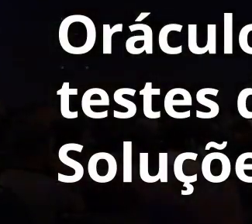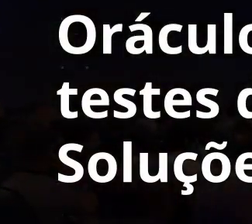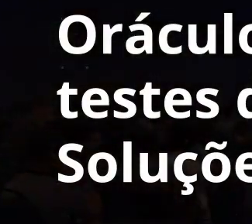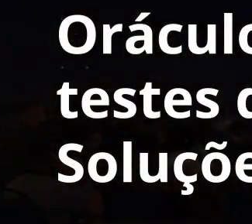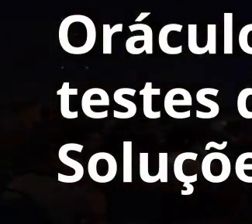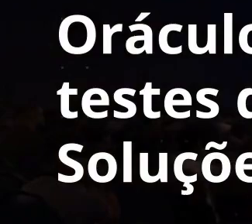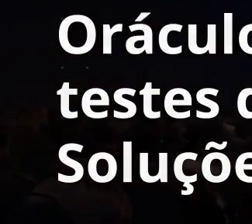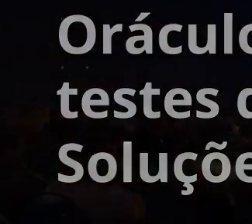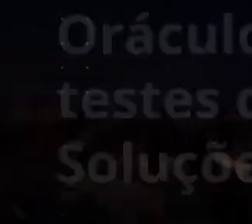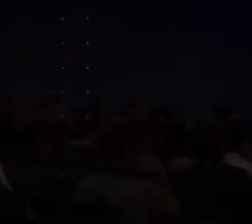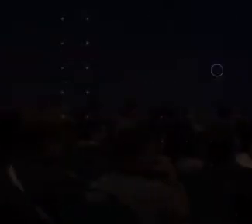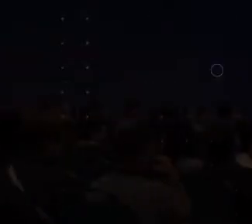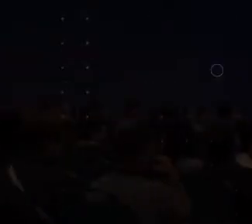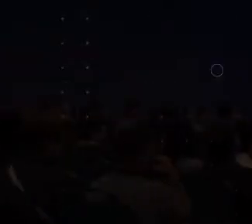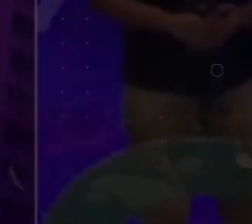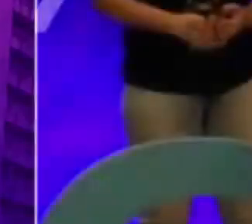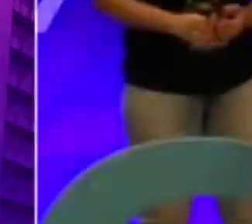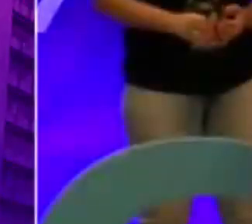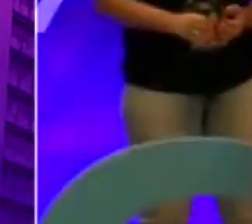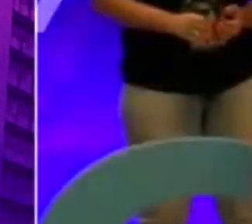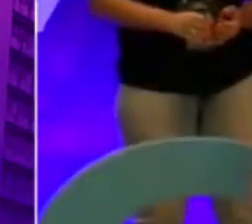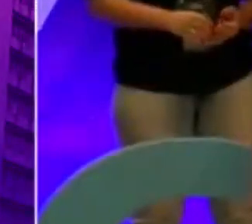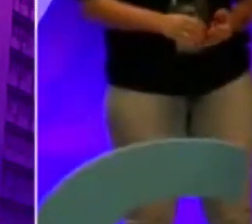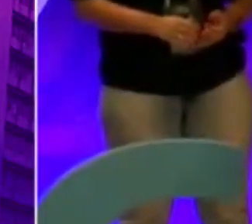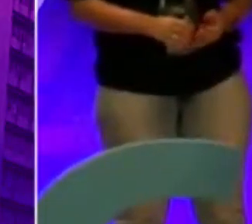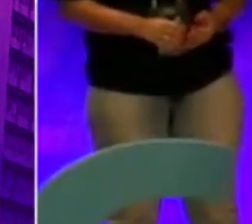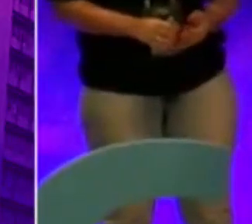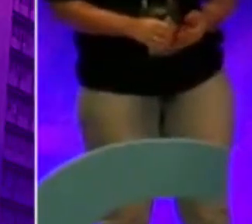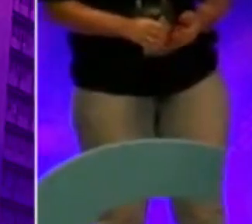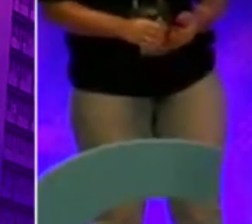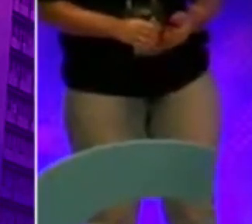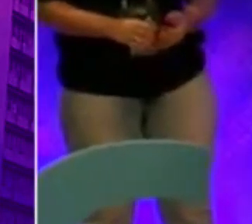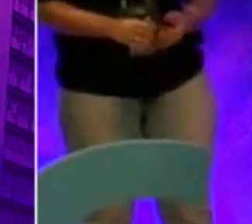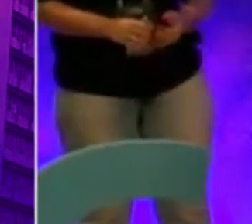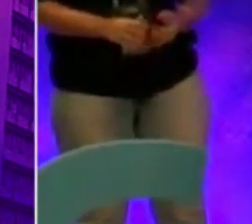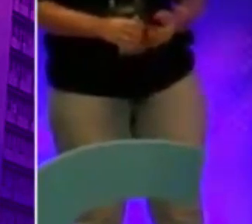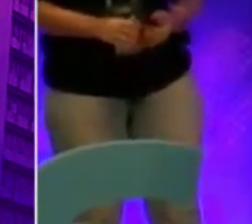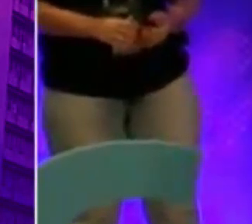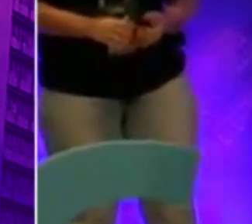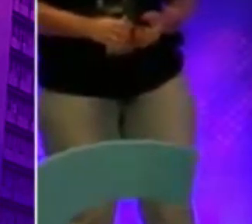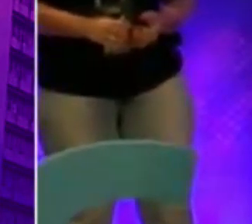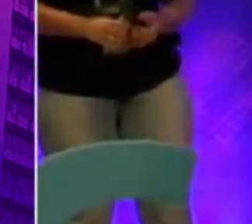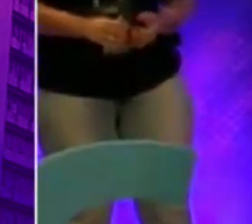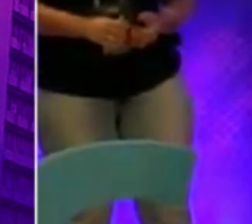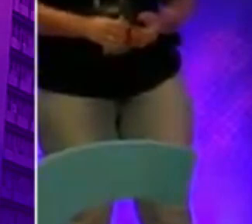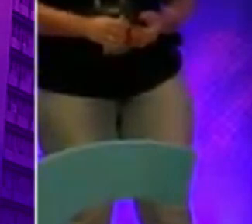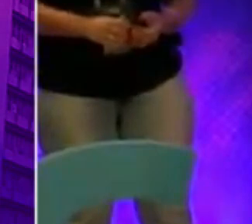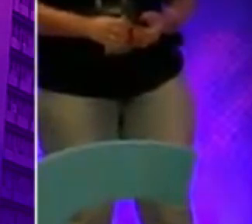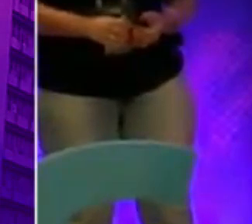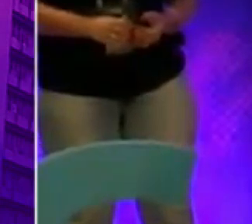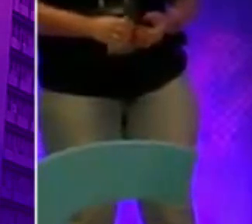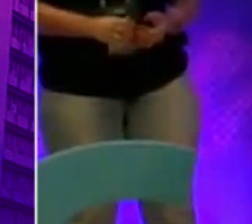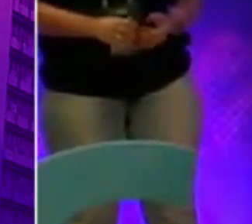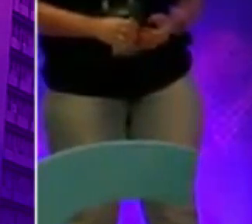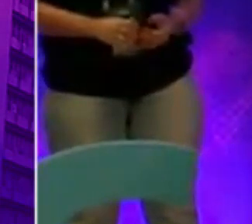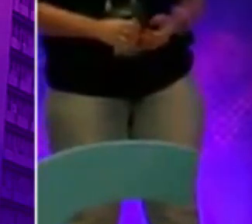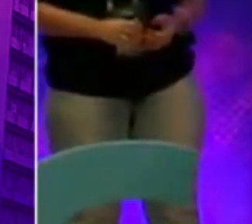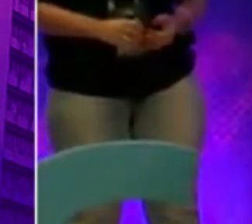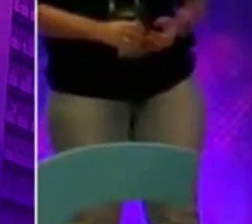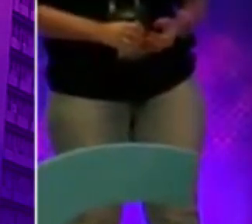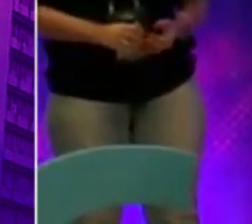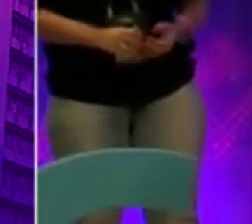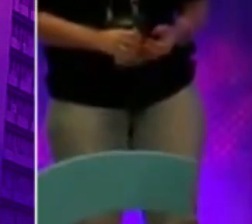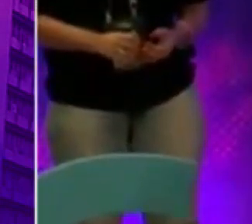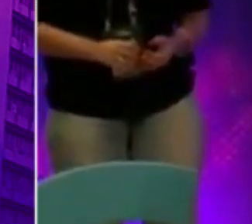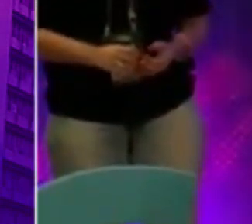Você conseguiu, Rui. Você queria testes com IA? Vai ter. Ele queria. Chegou no final do ano passado, a